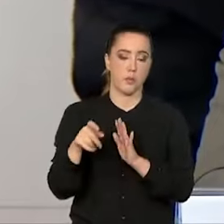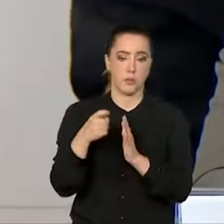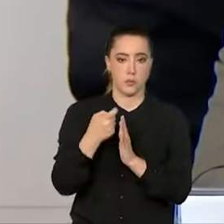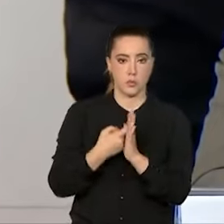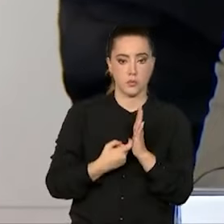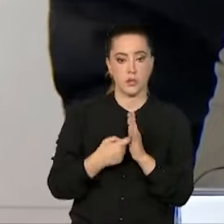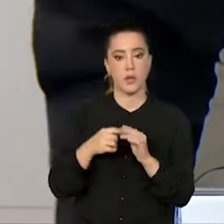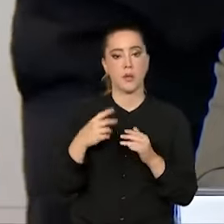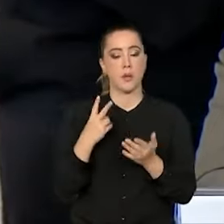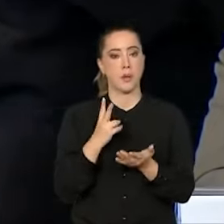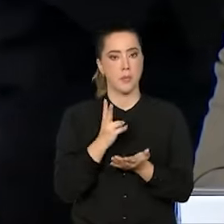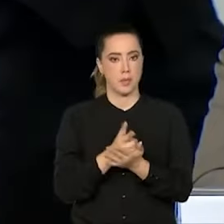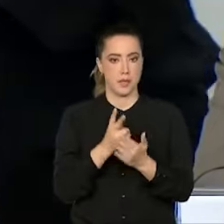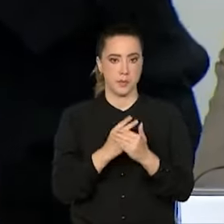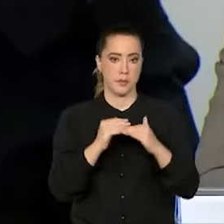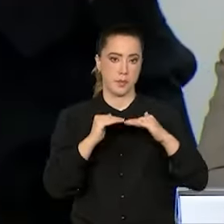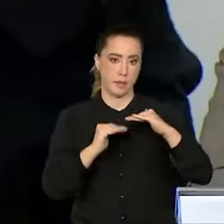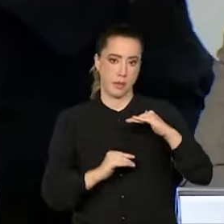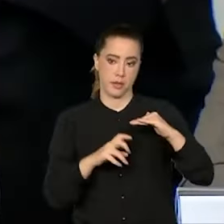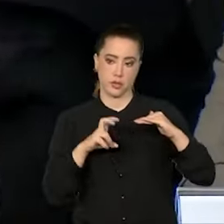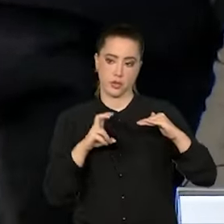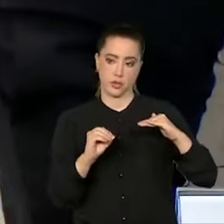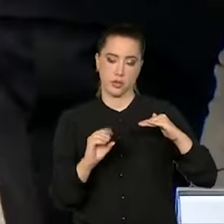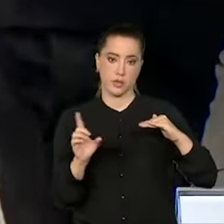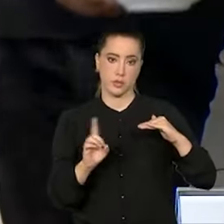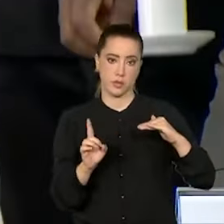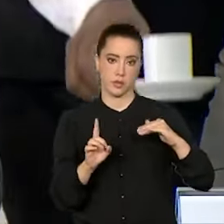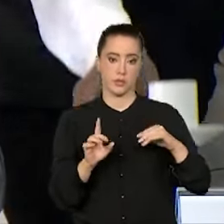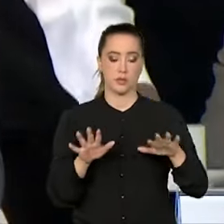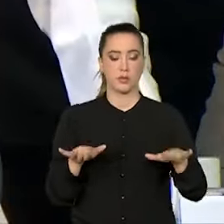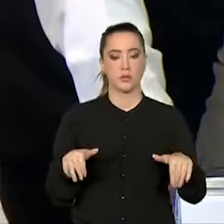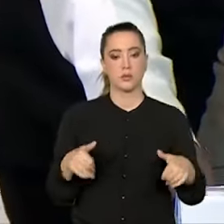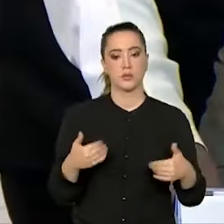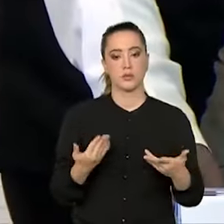com menos de 50 dólares. Finalmente, a questão da desoneração.